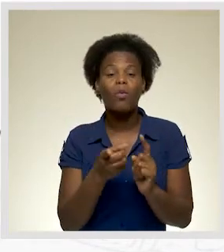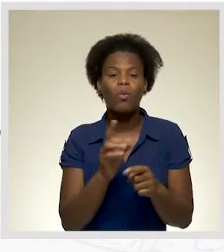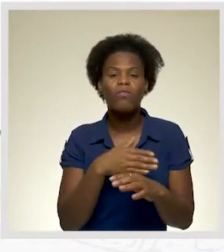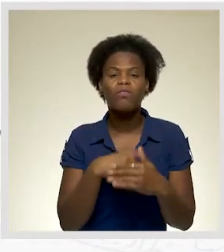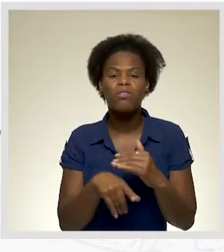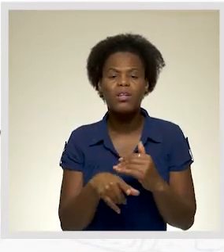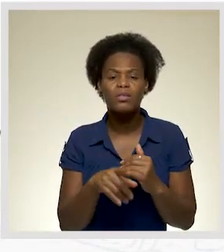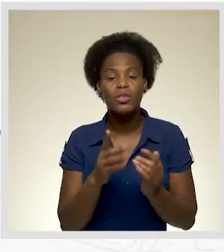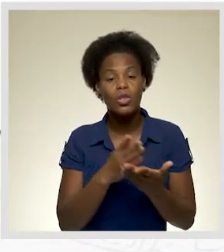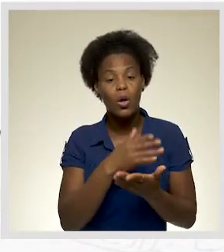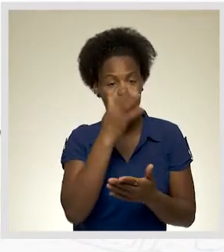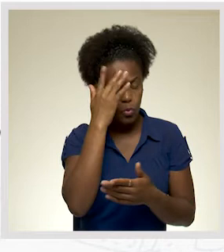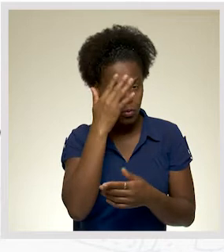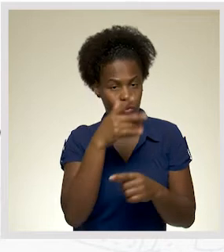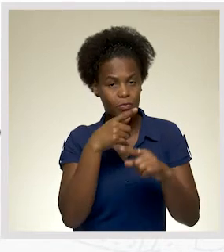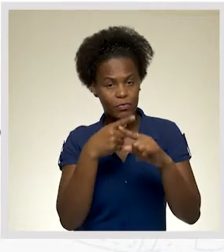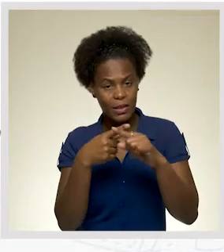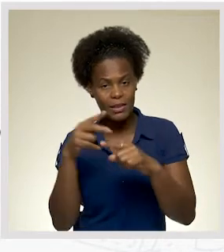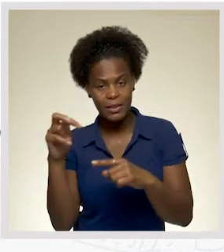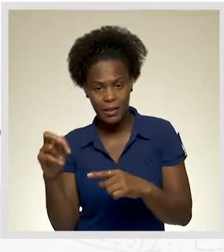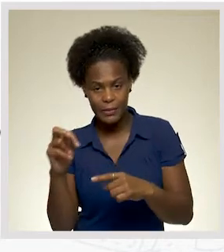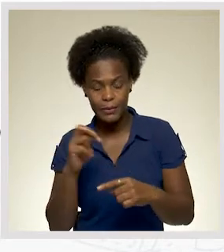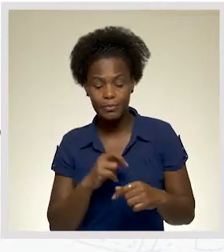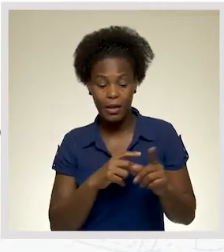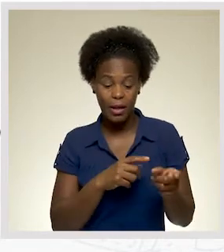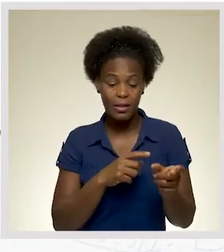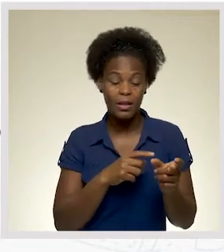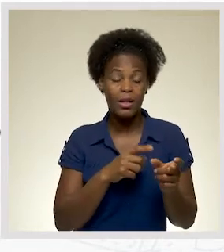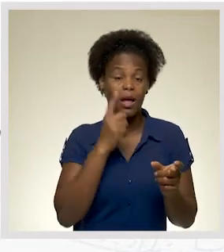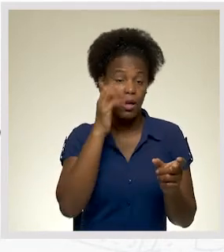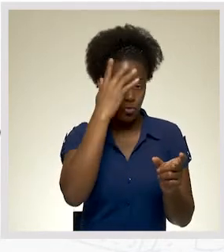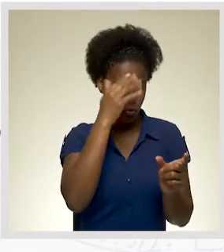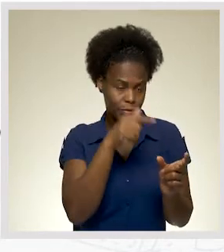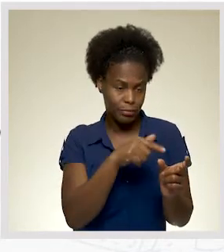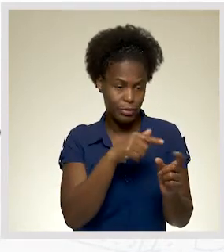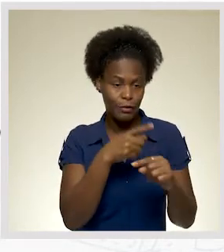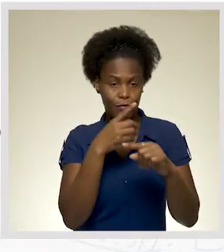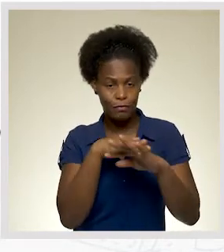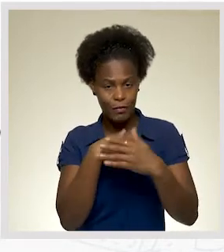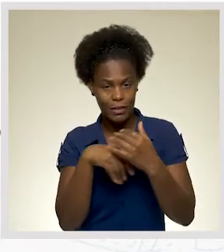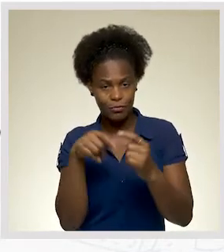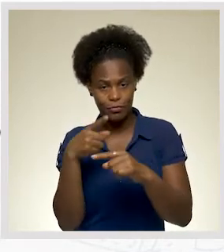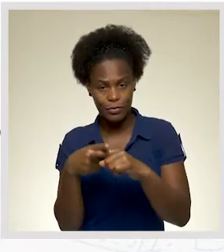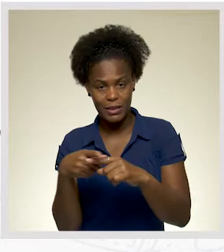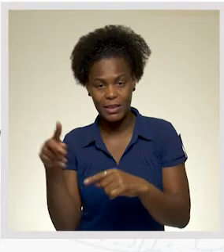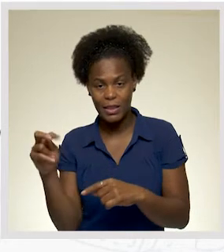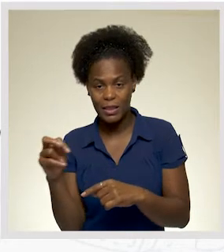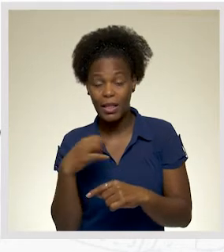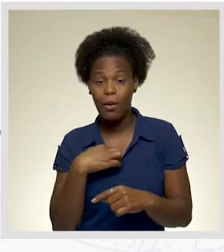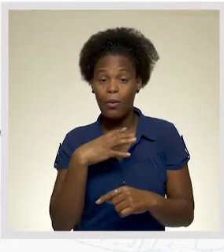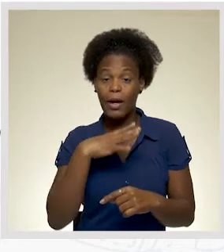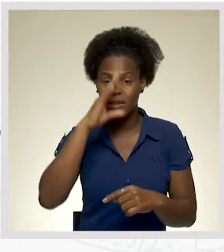por 3. Ou seja, multiplico o número por 3. Neste caso, quero saber o triplo de 6.